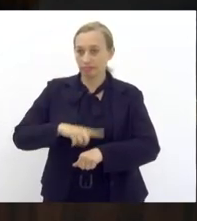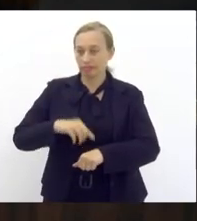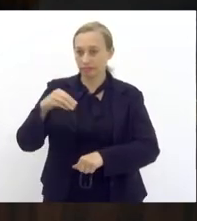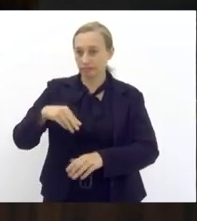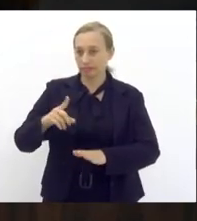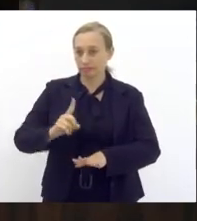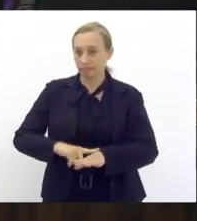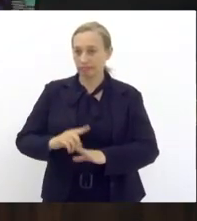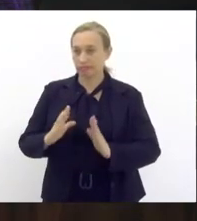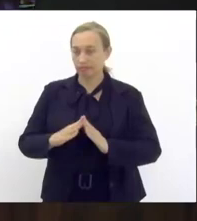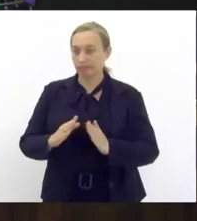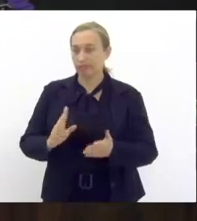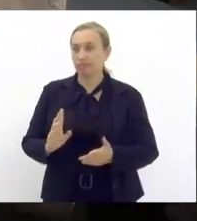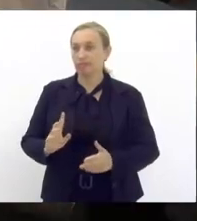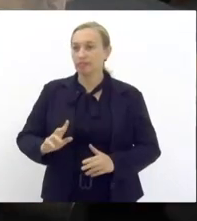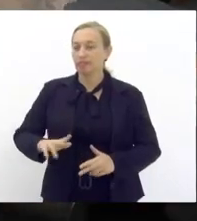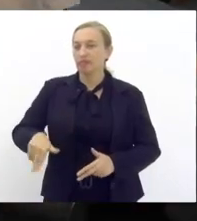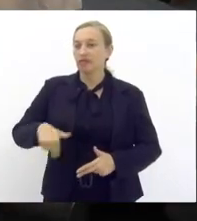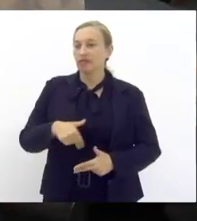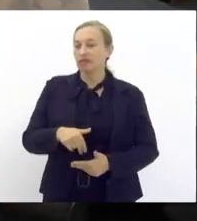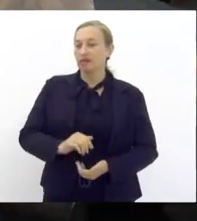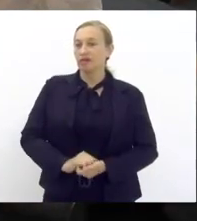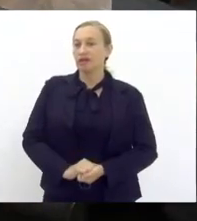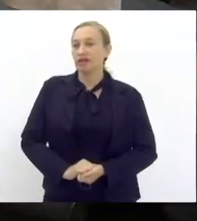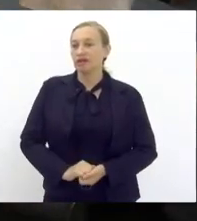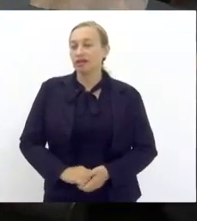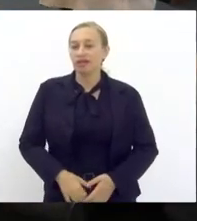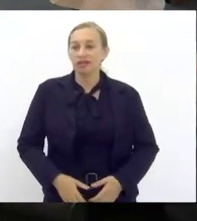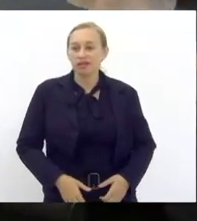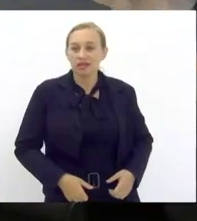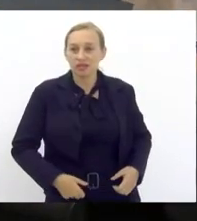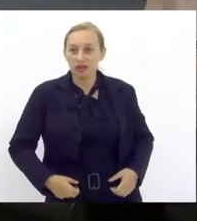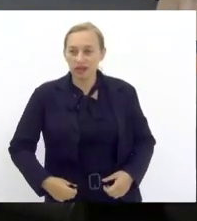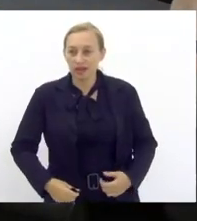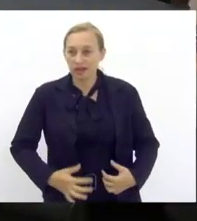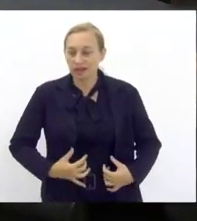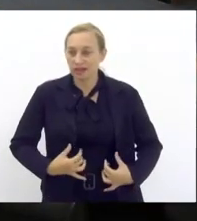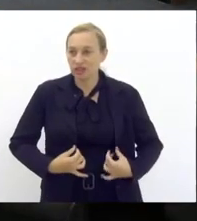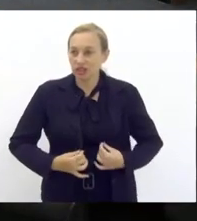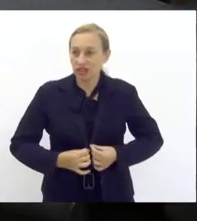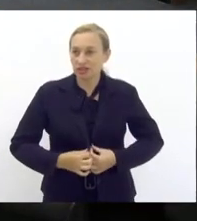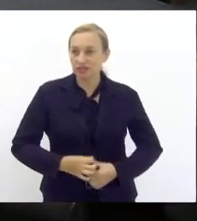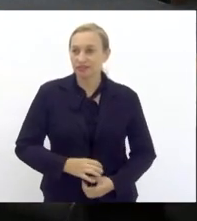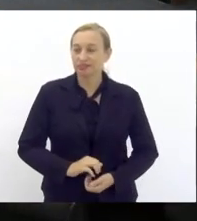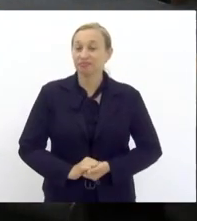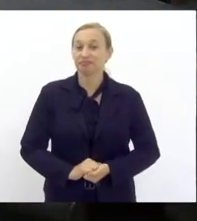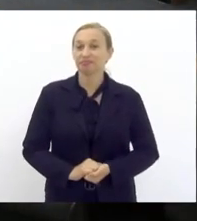regimentais.